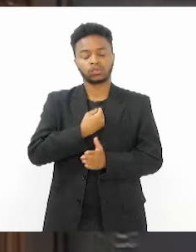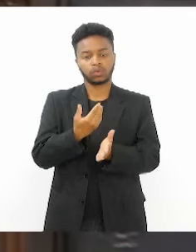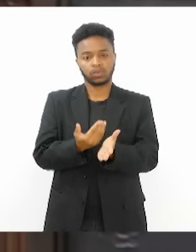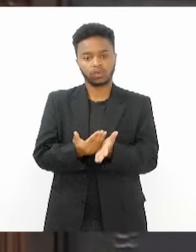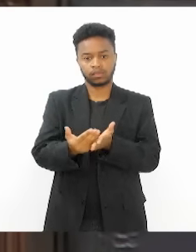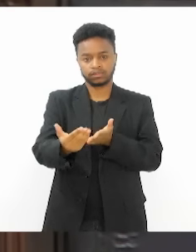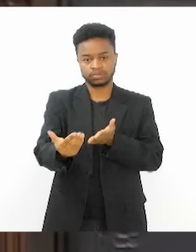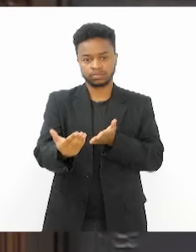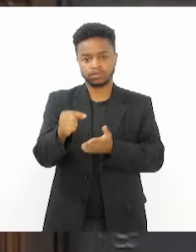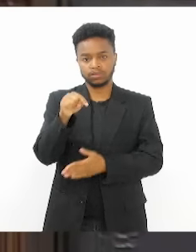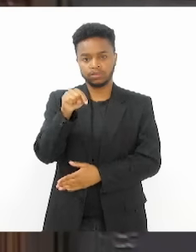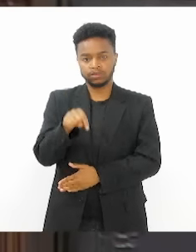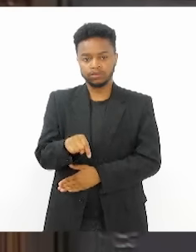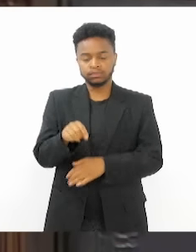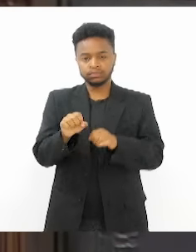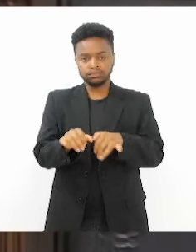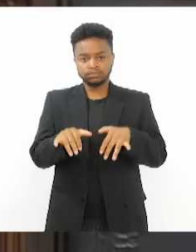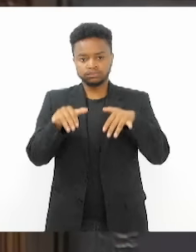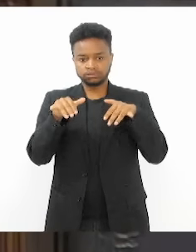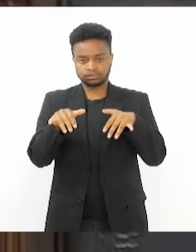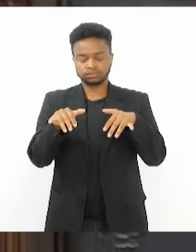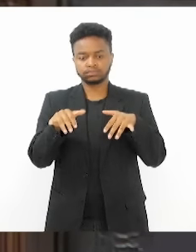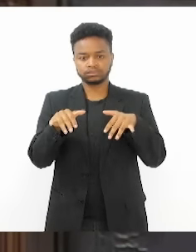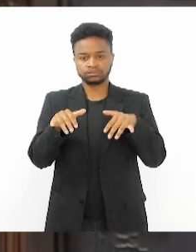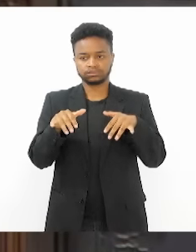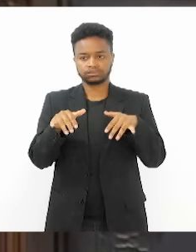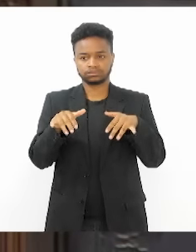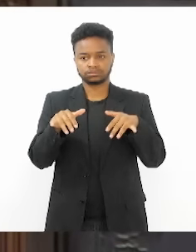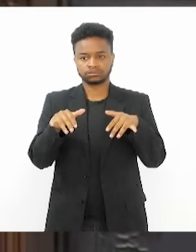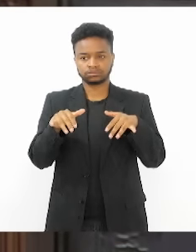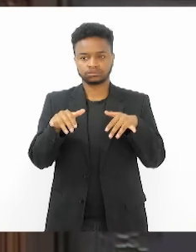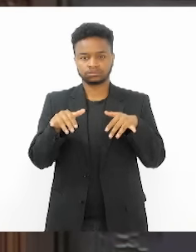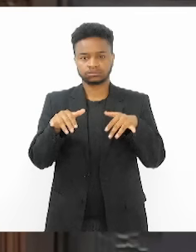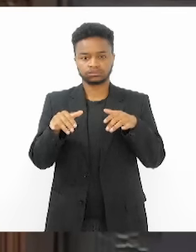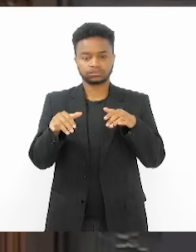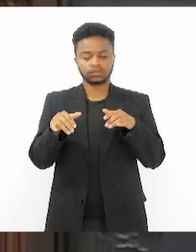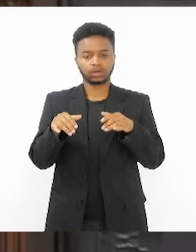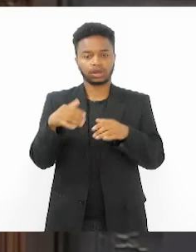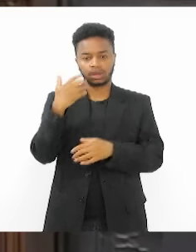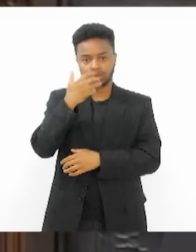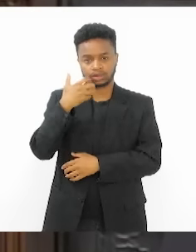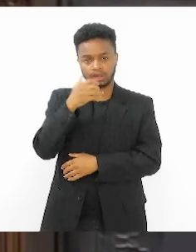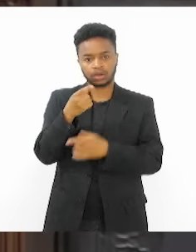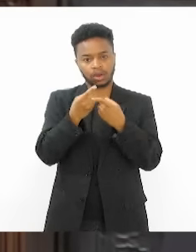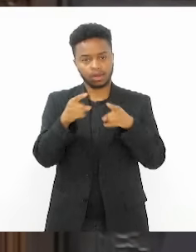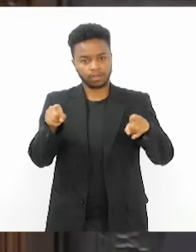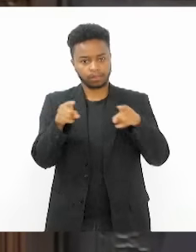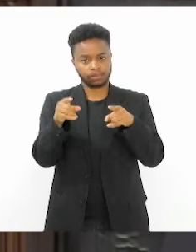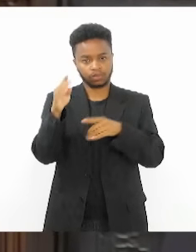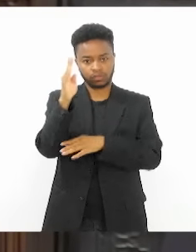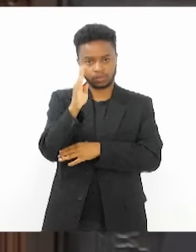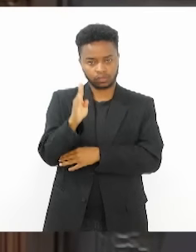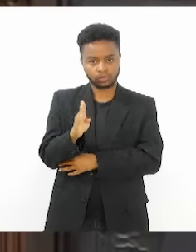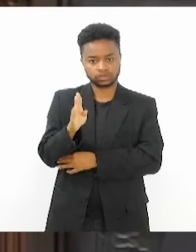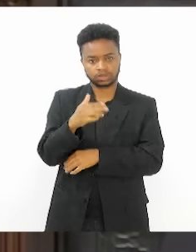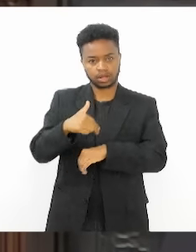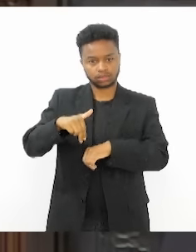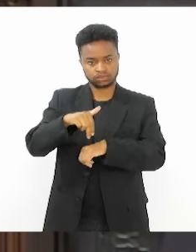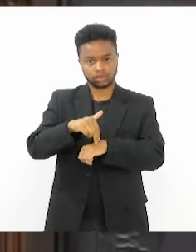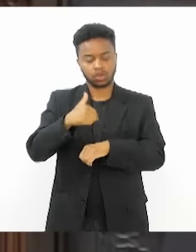a esta sessão com a execução do hino nacional, eu queria convidar a todos